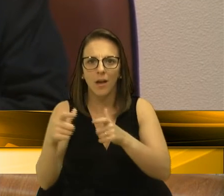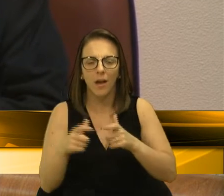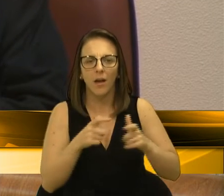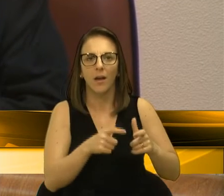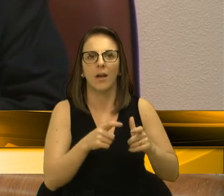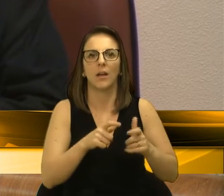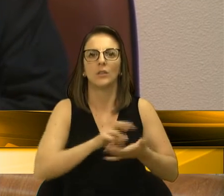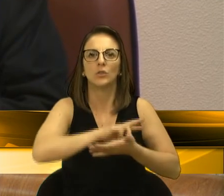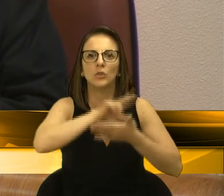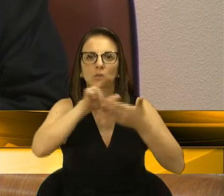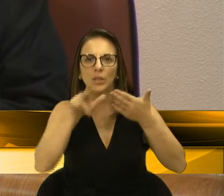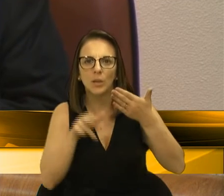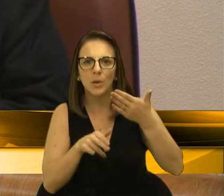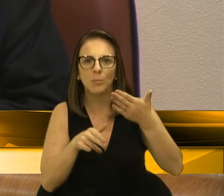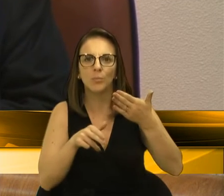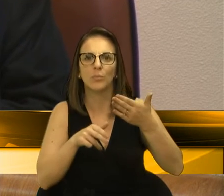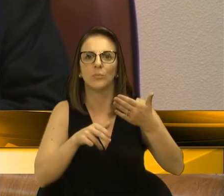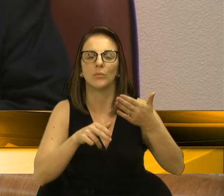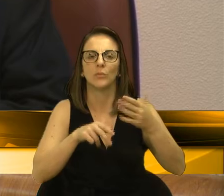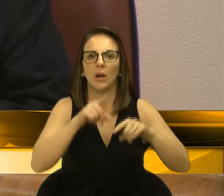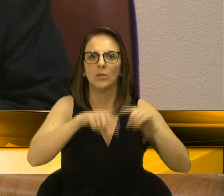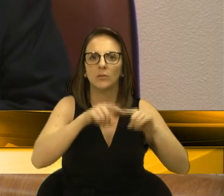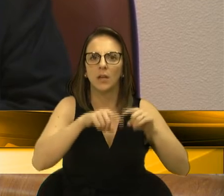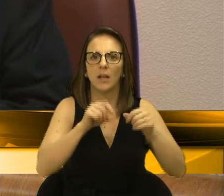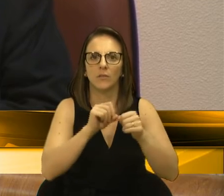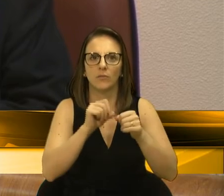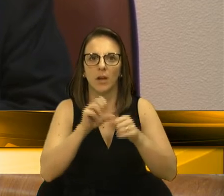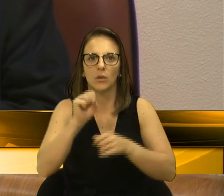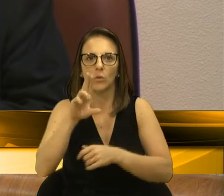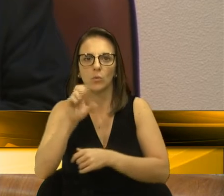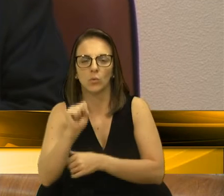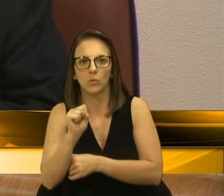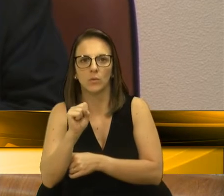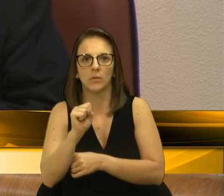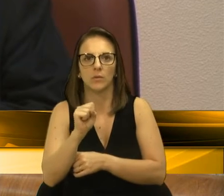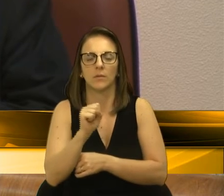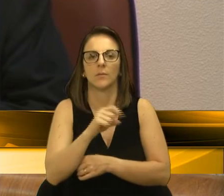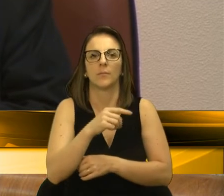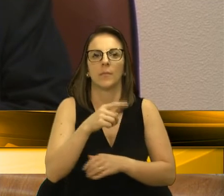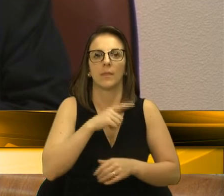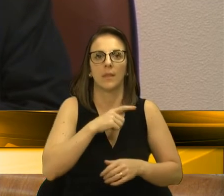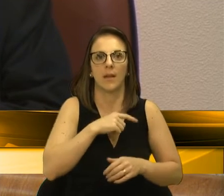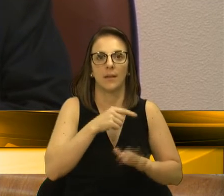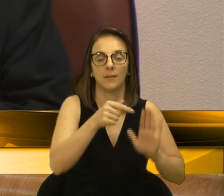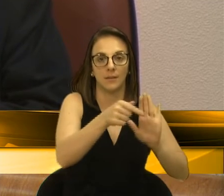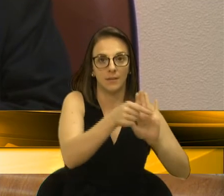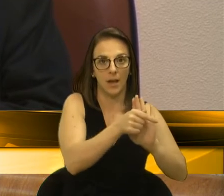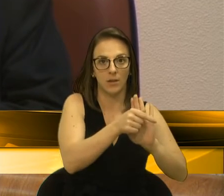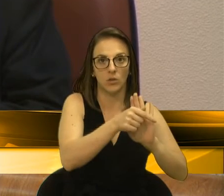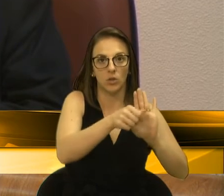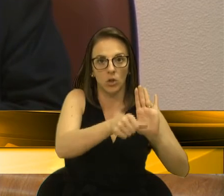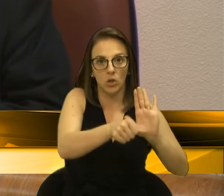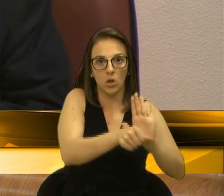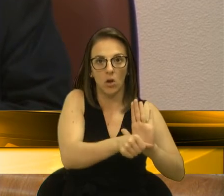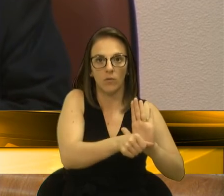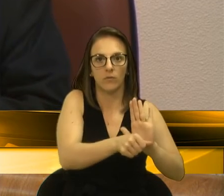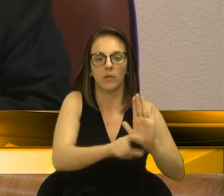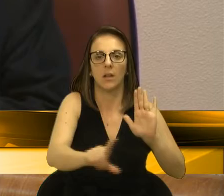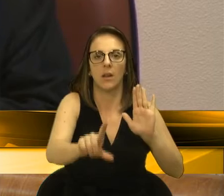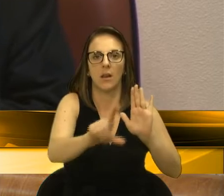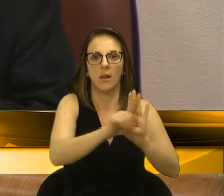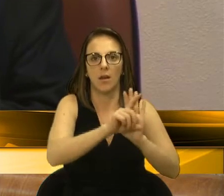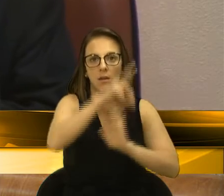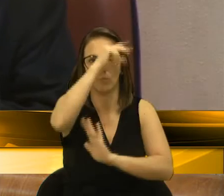de saúde no âmbito do SUS. Abre parênteses, artigo 3º, incisos 7 e 9, da Lei Municipal número